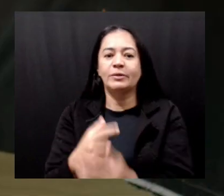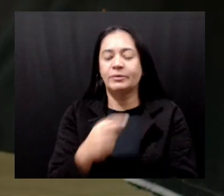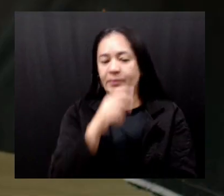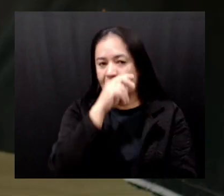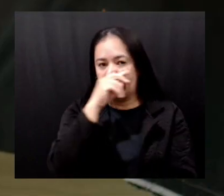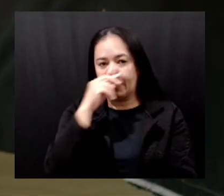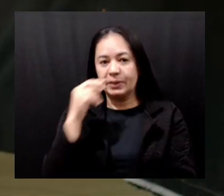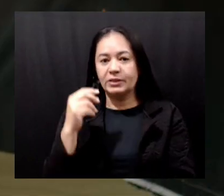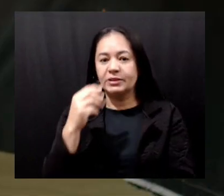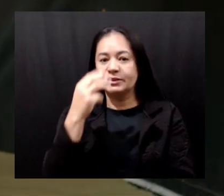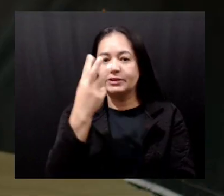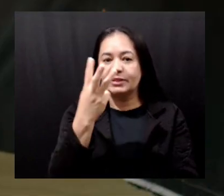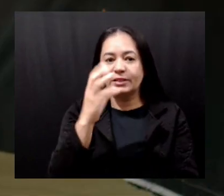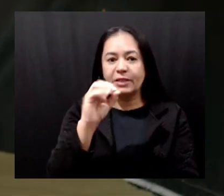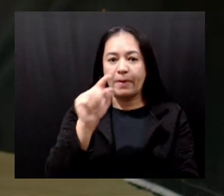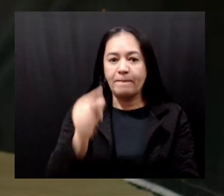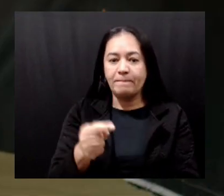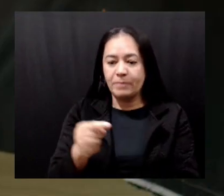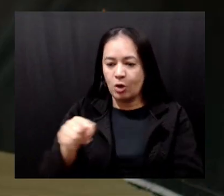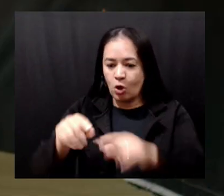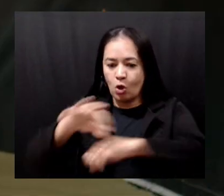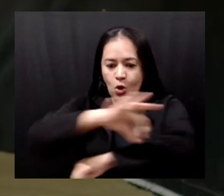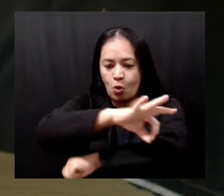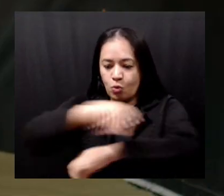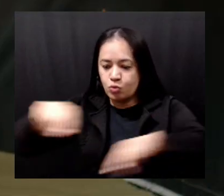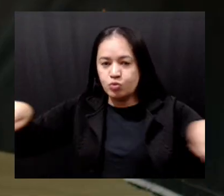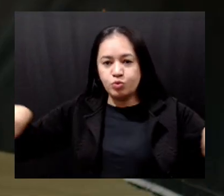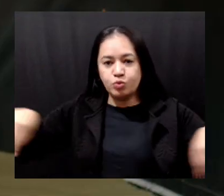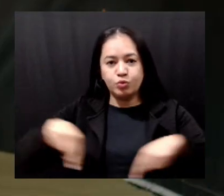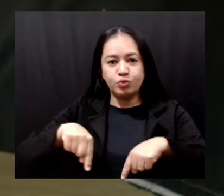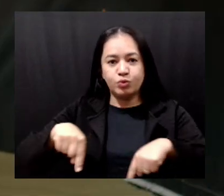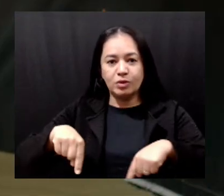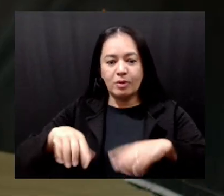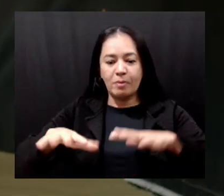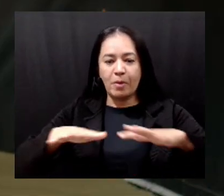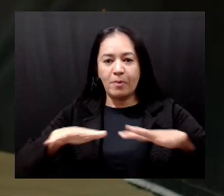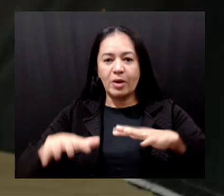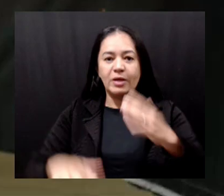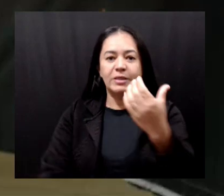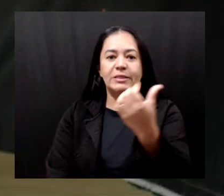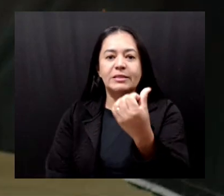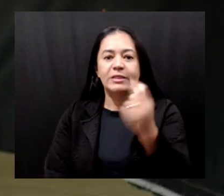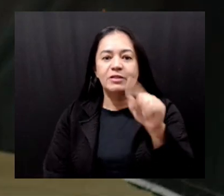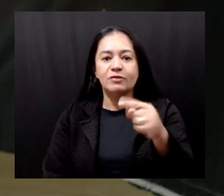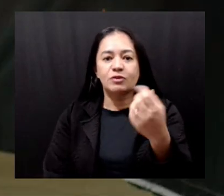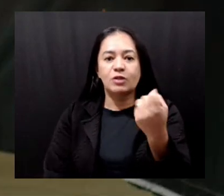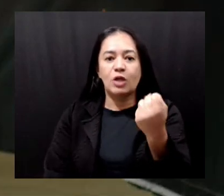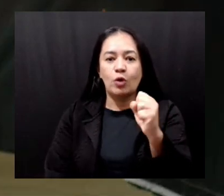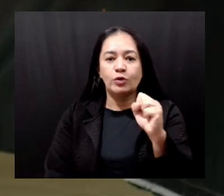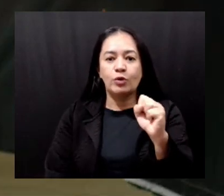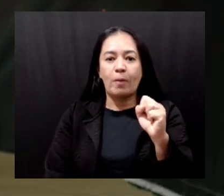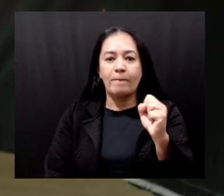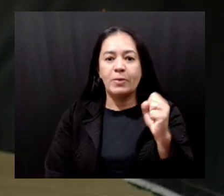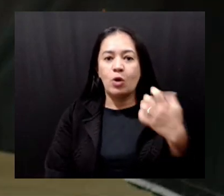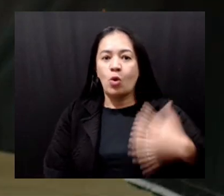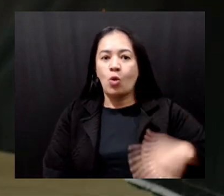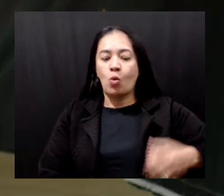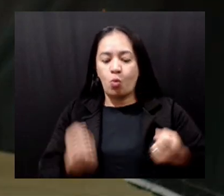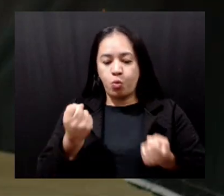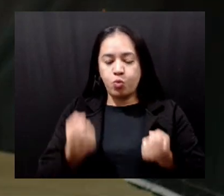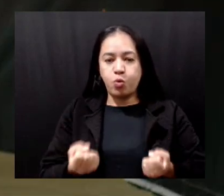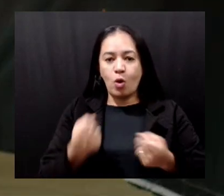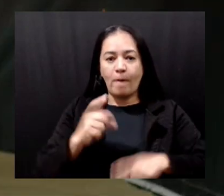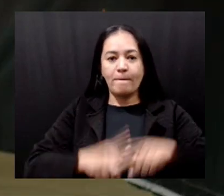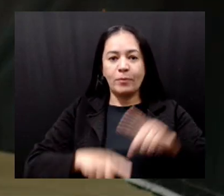metros quadrados de área construída, o mercado de flores movimentou 6,8 mil toneladas de produtos no último ano e